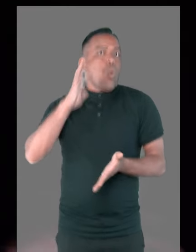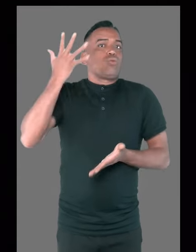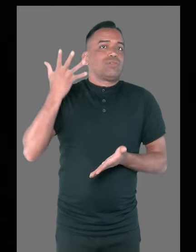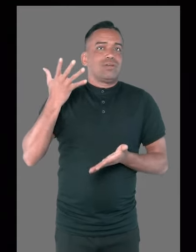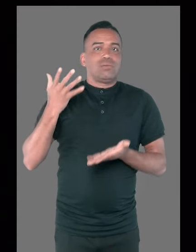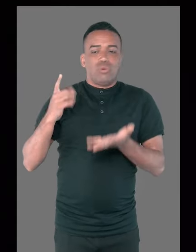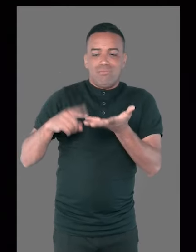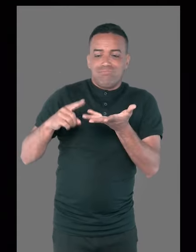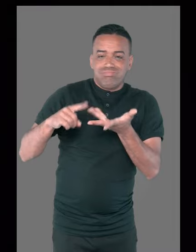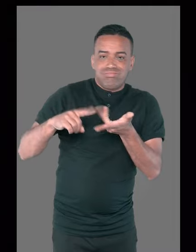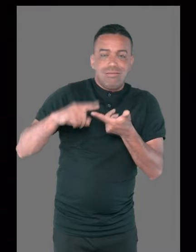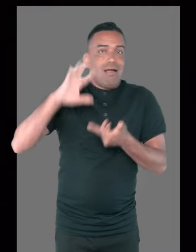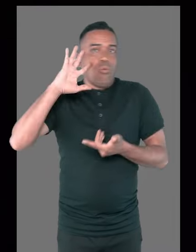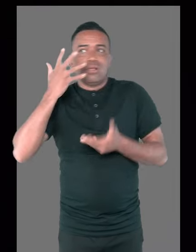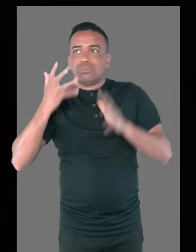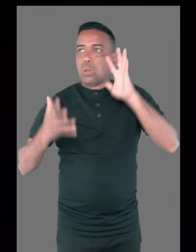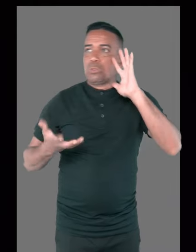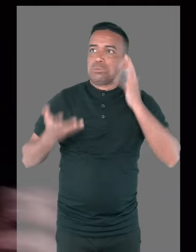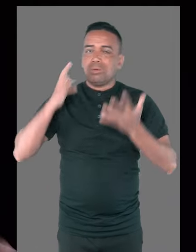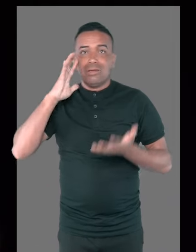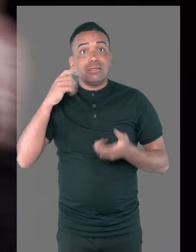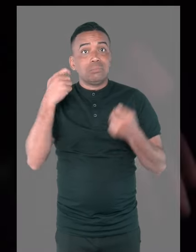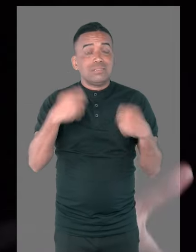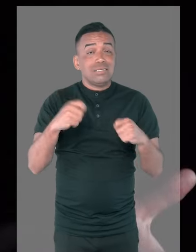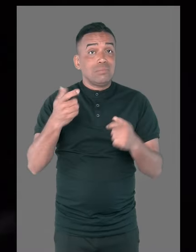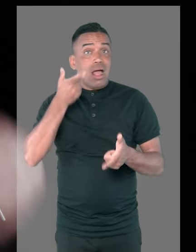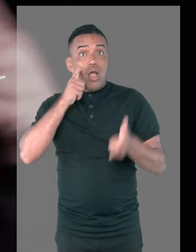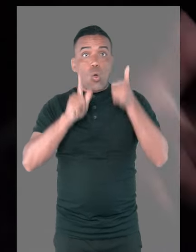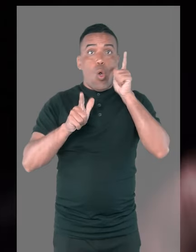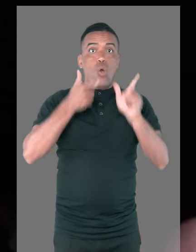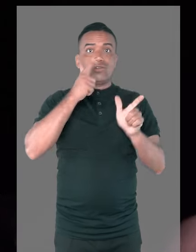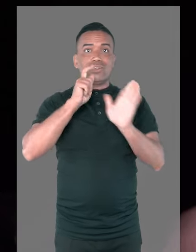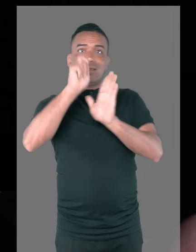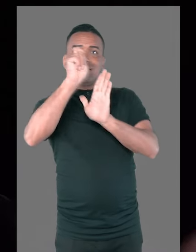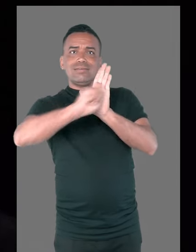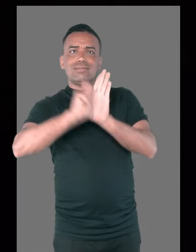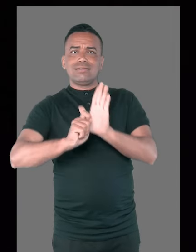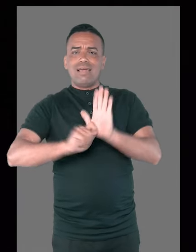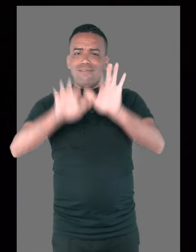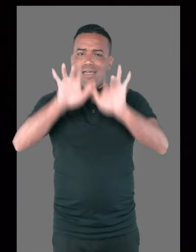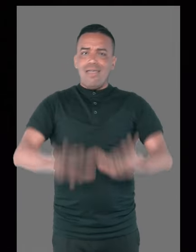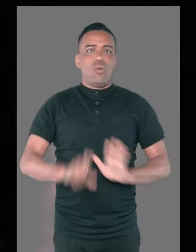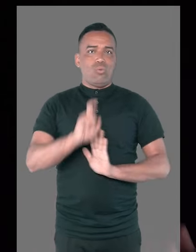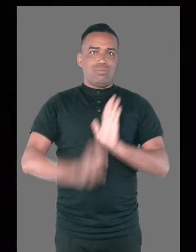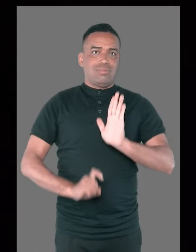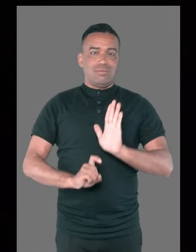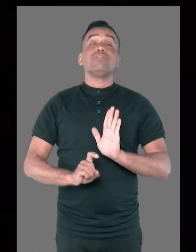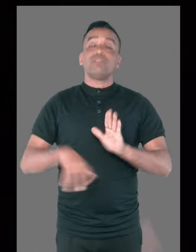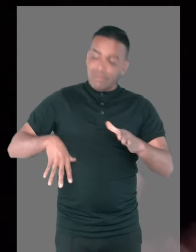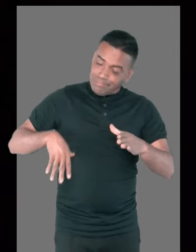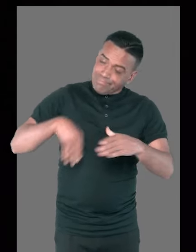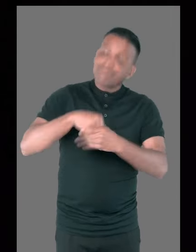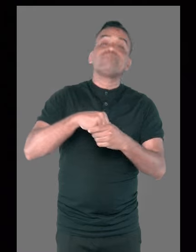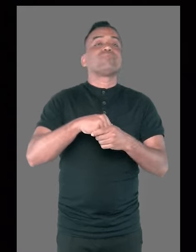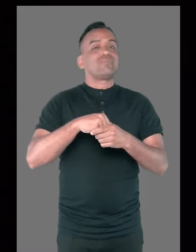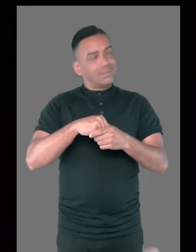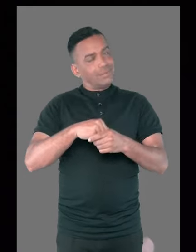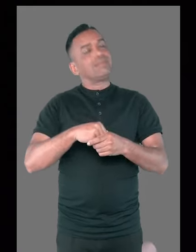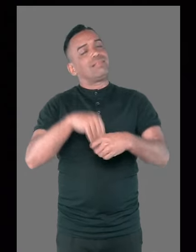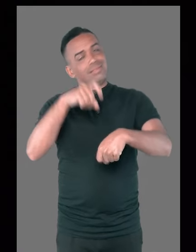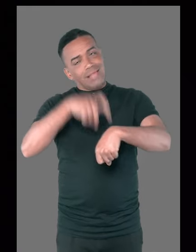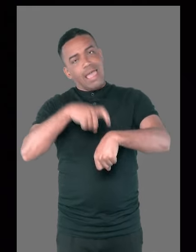série de fatores é necessária para que a gente consiga escrever um determinado texto. E isso inclui, evidentemente, o tempo, né?